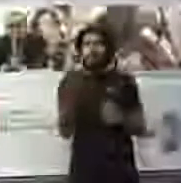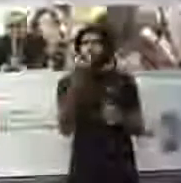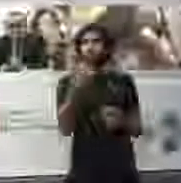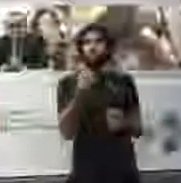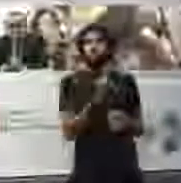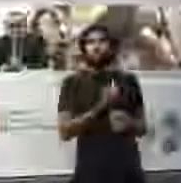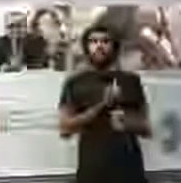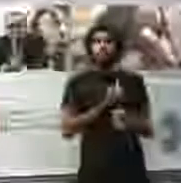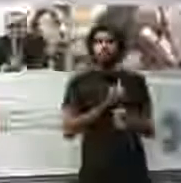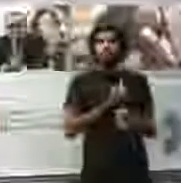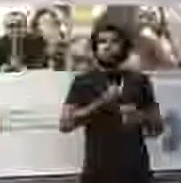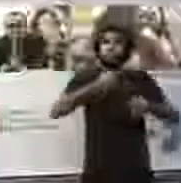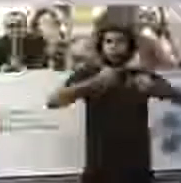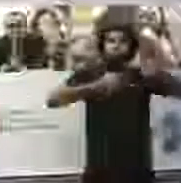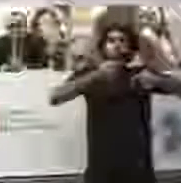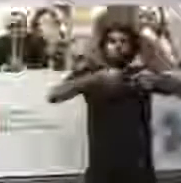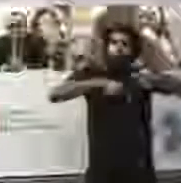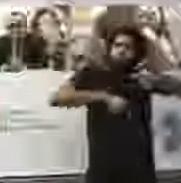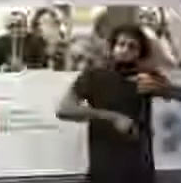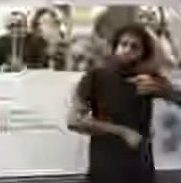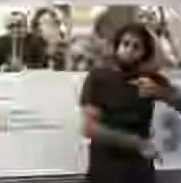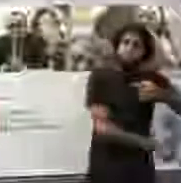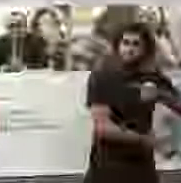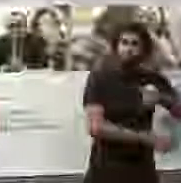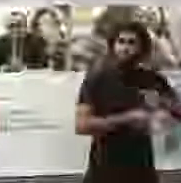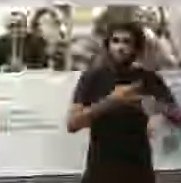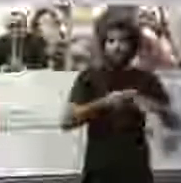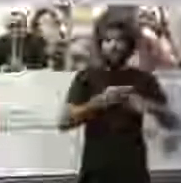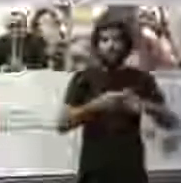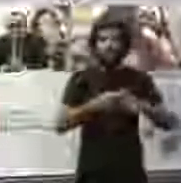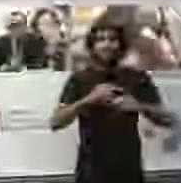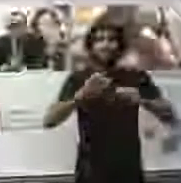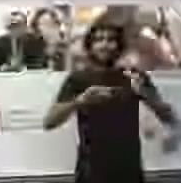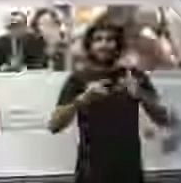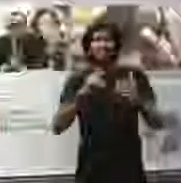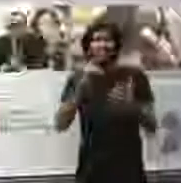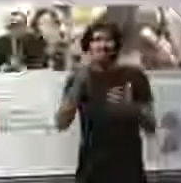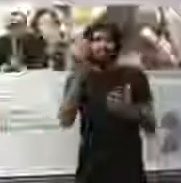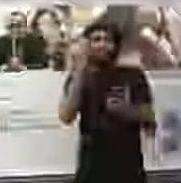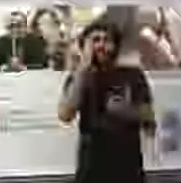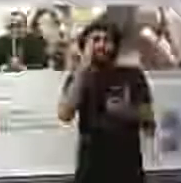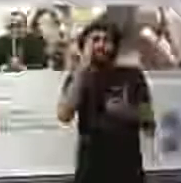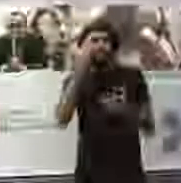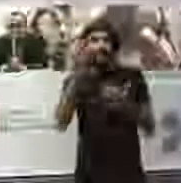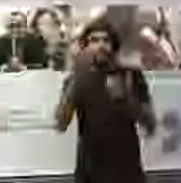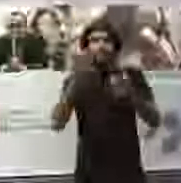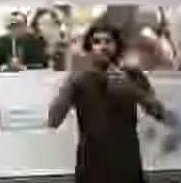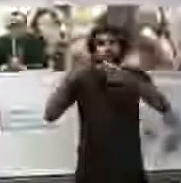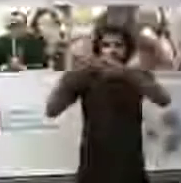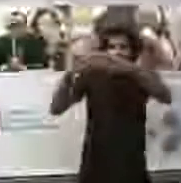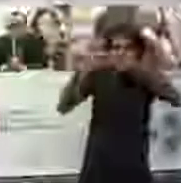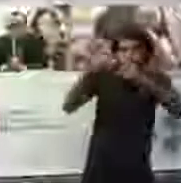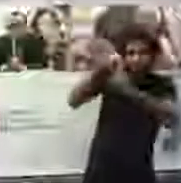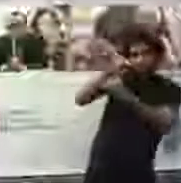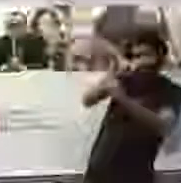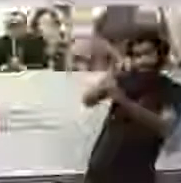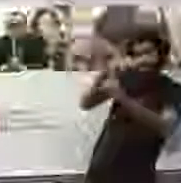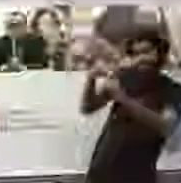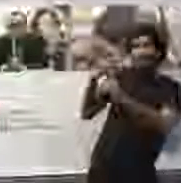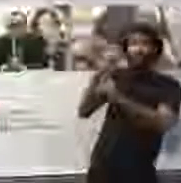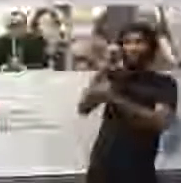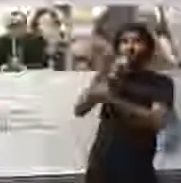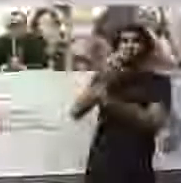muito debate porque muitas vezes não se tenha plena dimensão é do que é